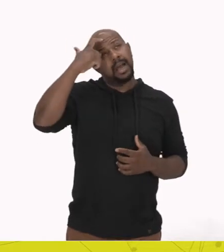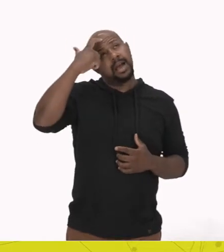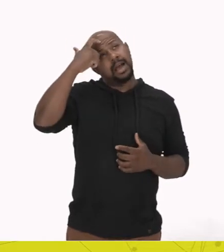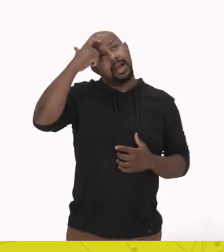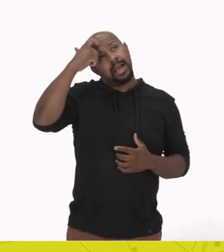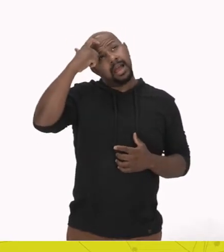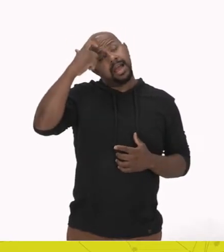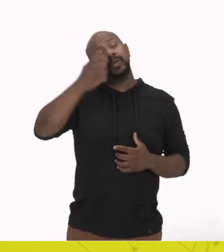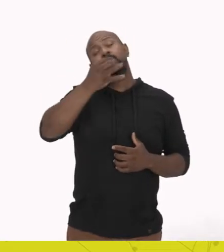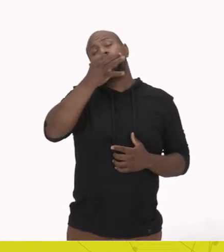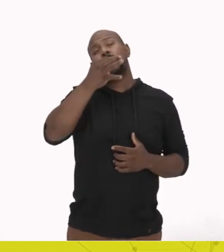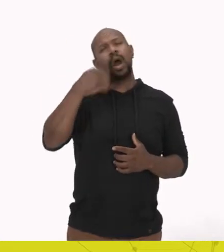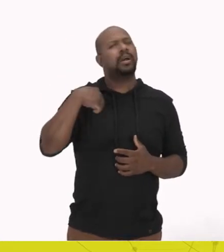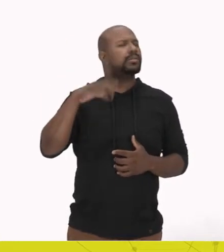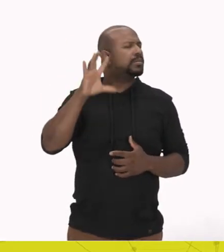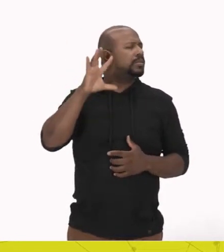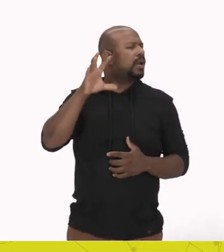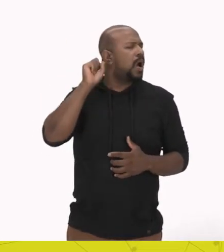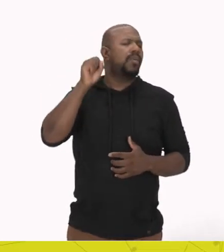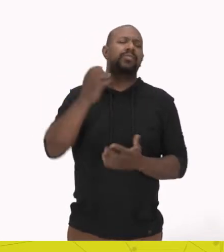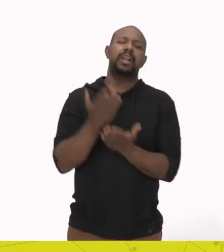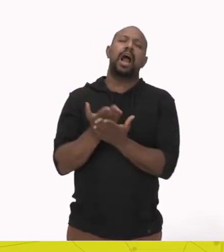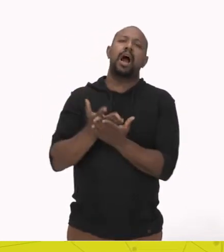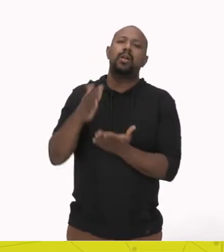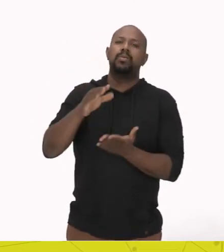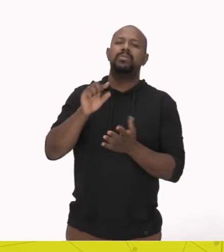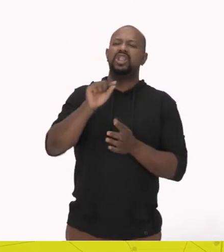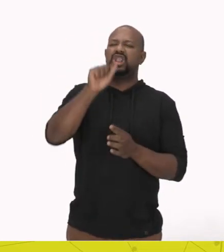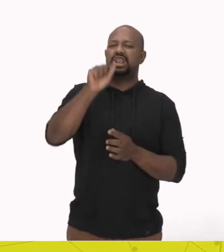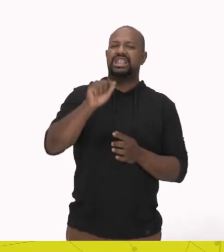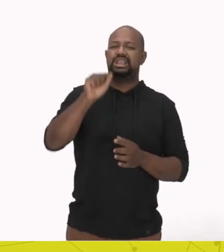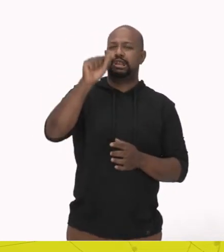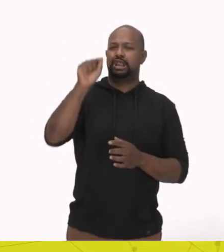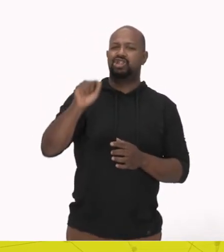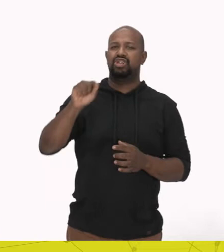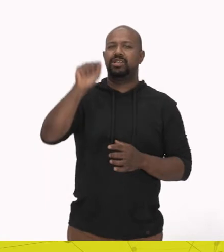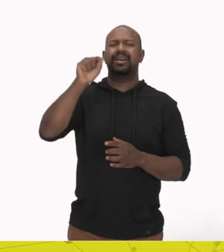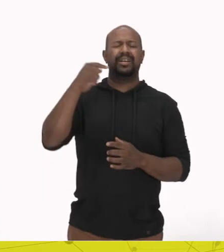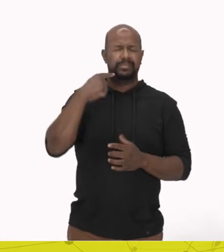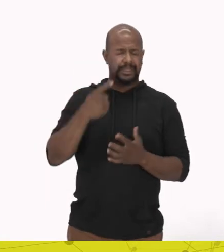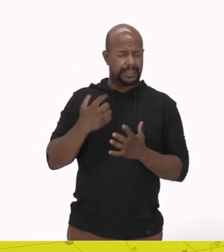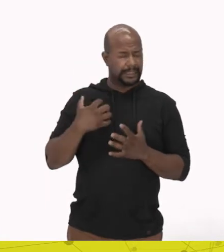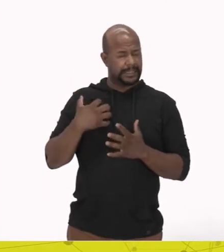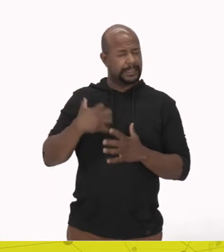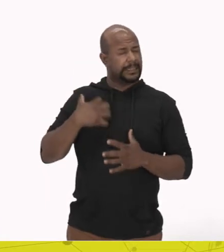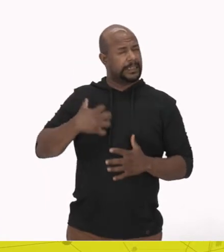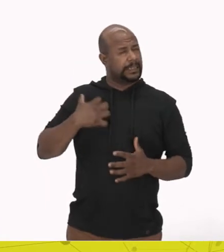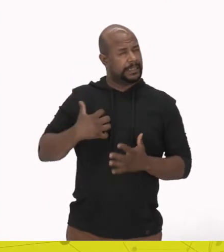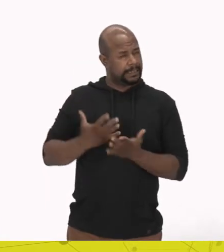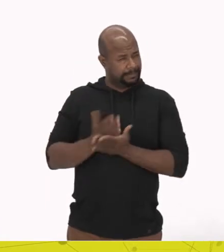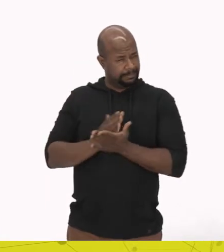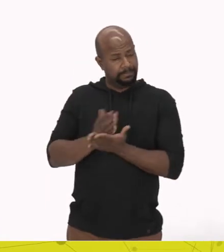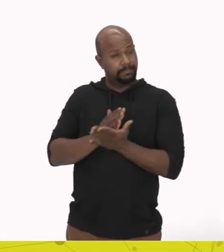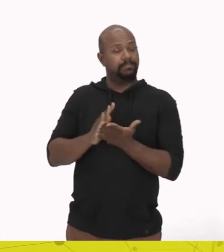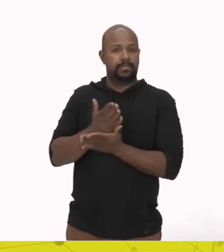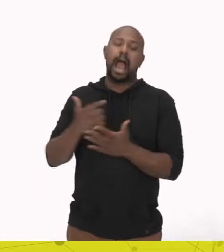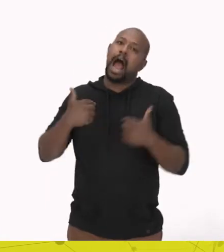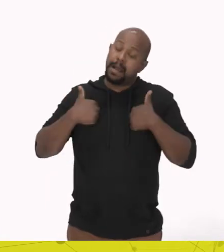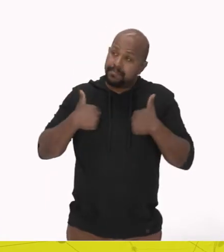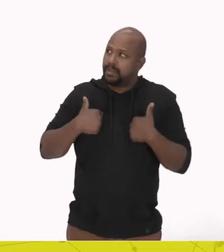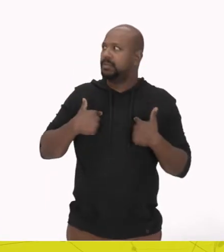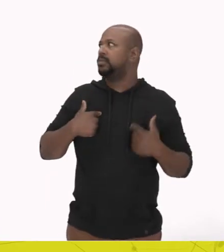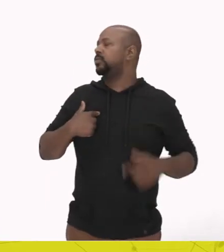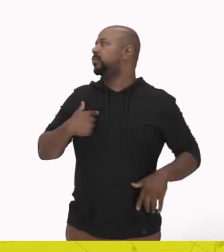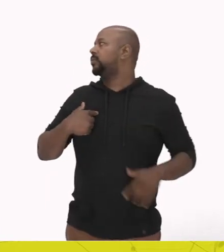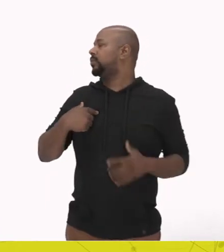só no som que a gente ouve na sala de aula com o giz no quadro, como irrita muitas pessoas.